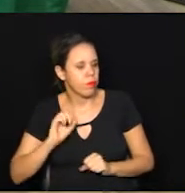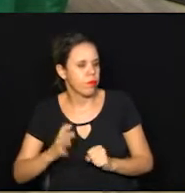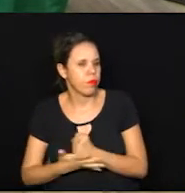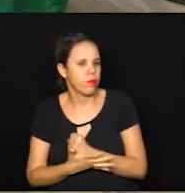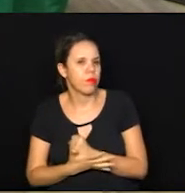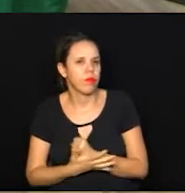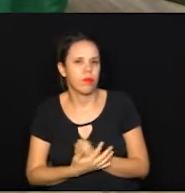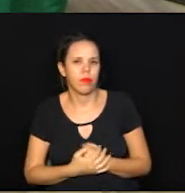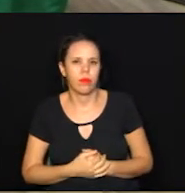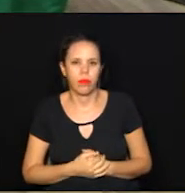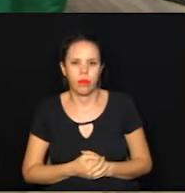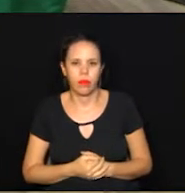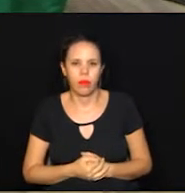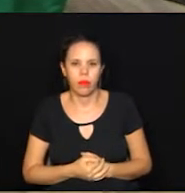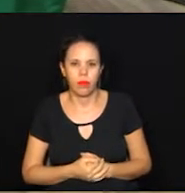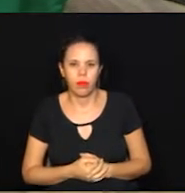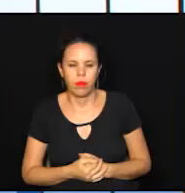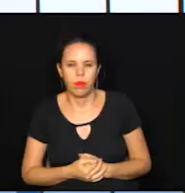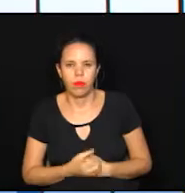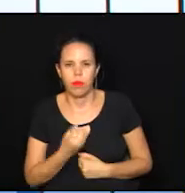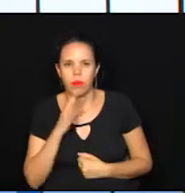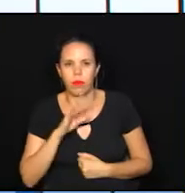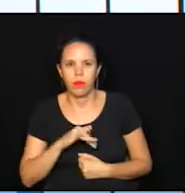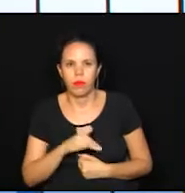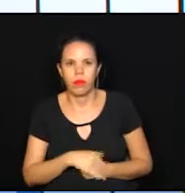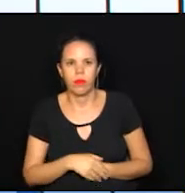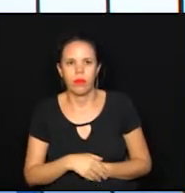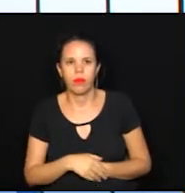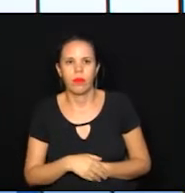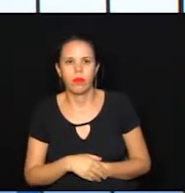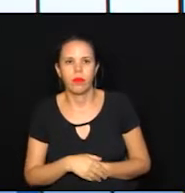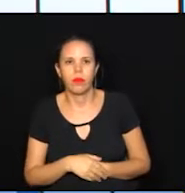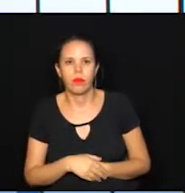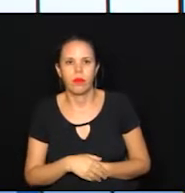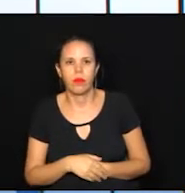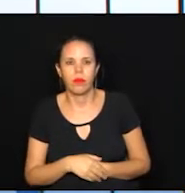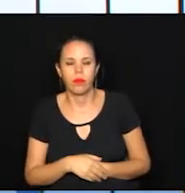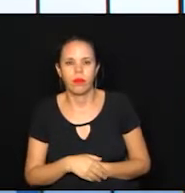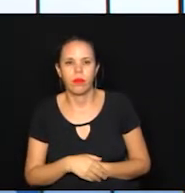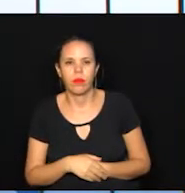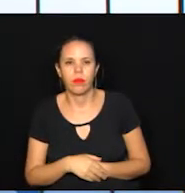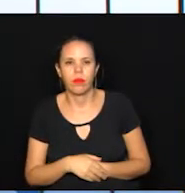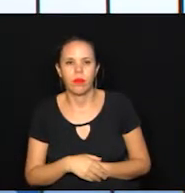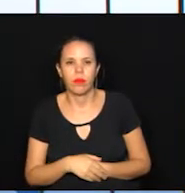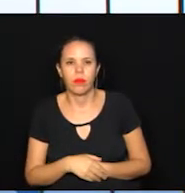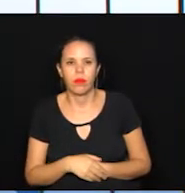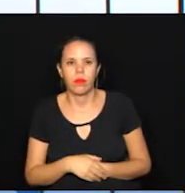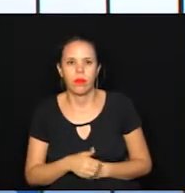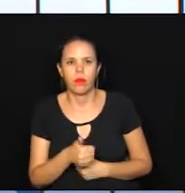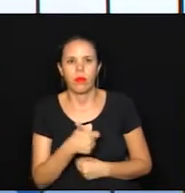para a doença. Sim, Gabriel, boa tarde a você aí de casa. É isso mesmo, olha, são